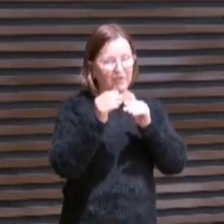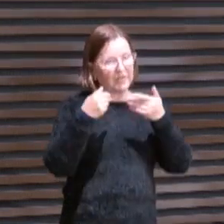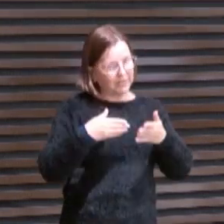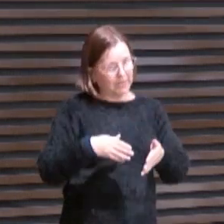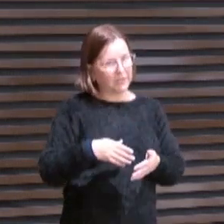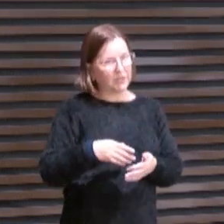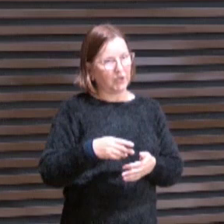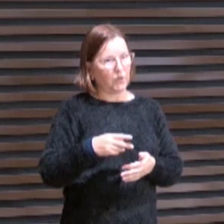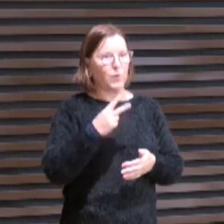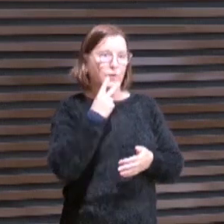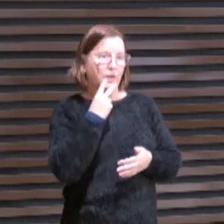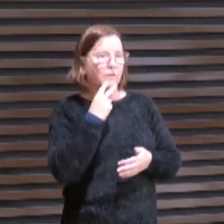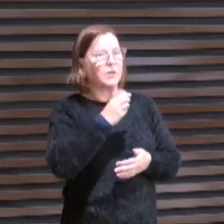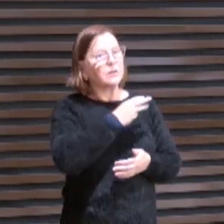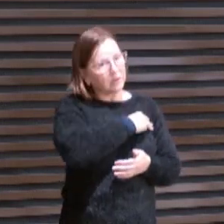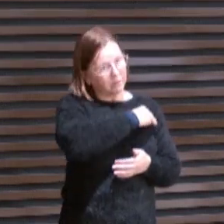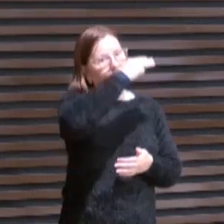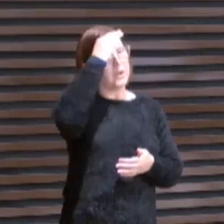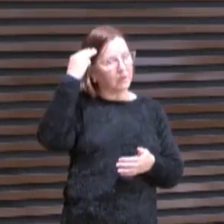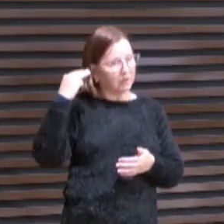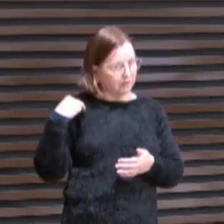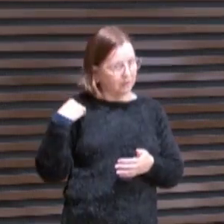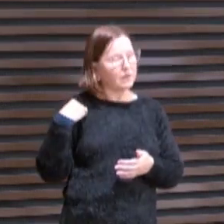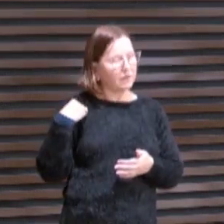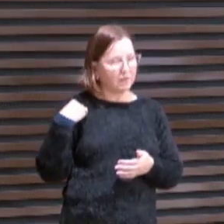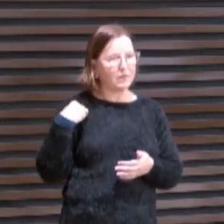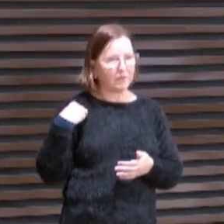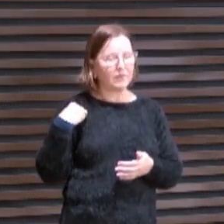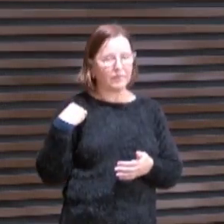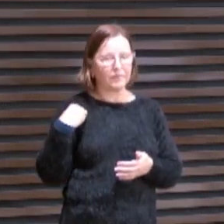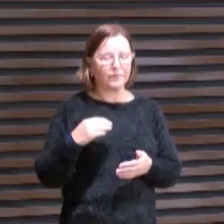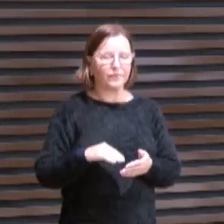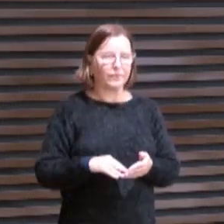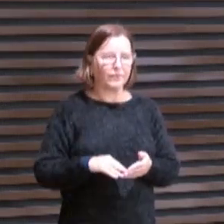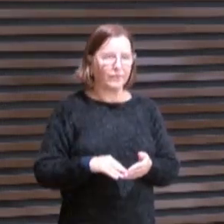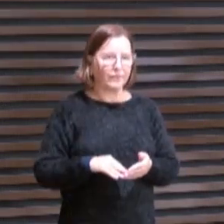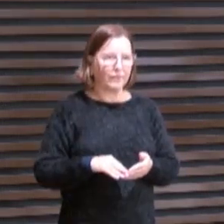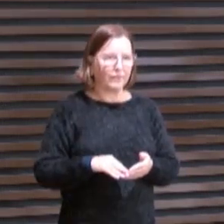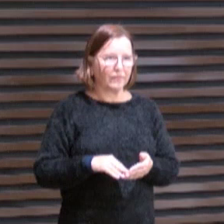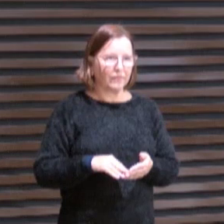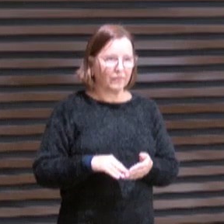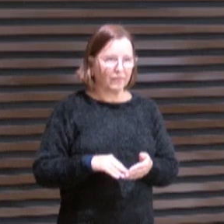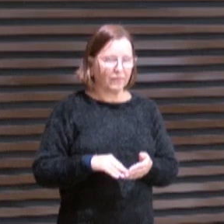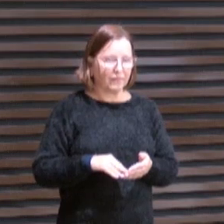Maria. Olha o que eles dizem. Ele nasceu da Virgem Maria.